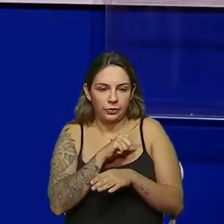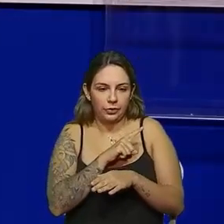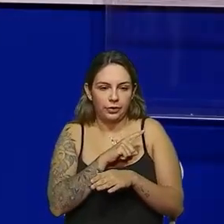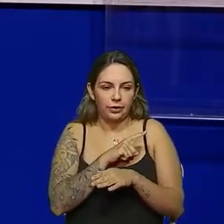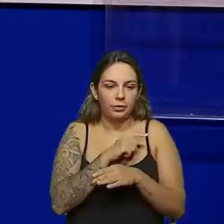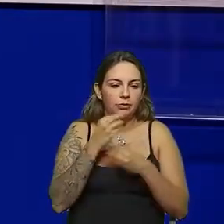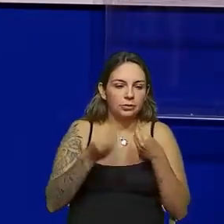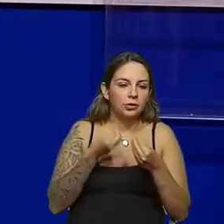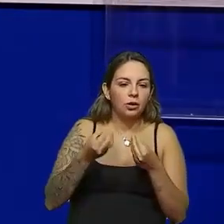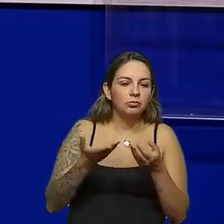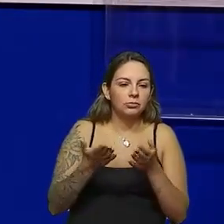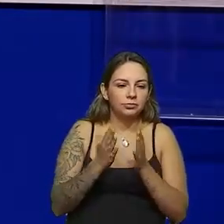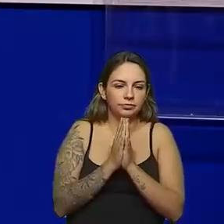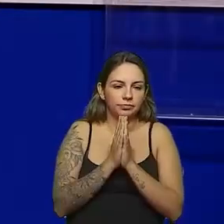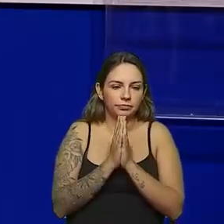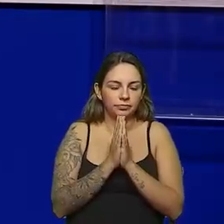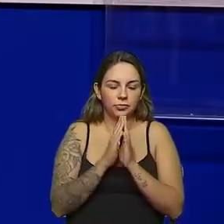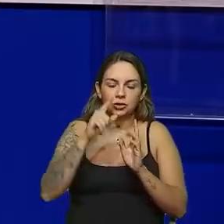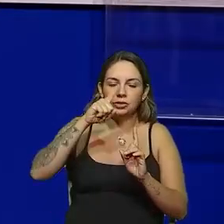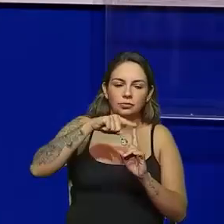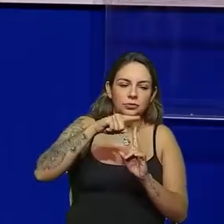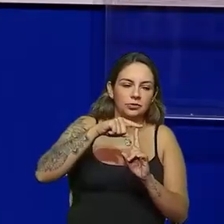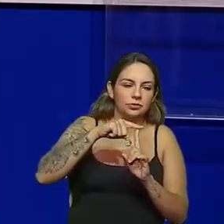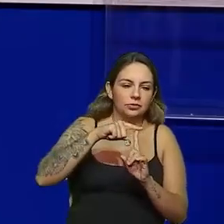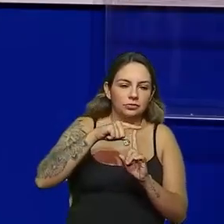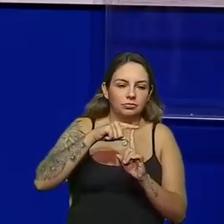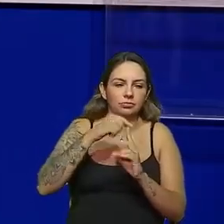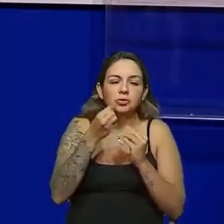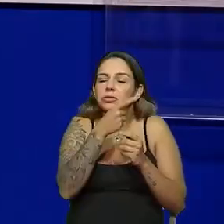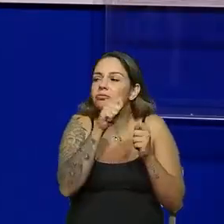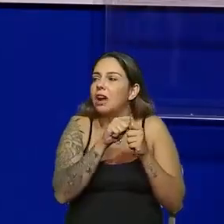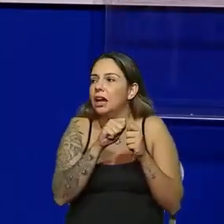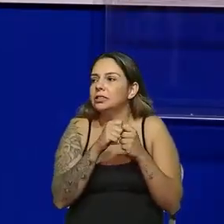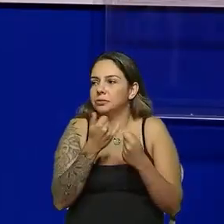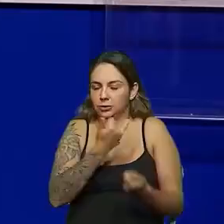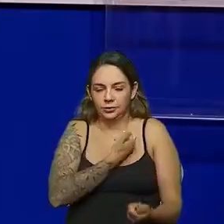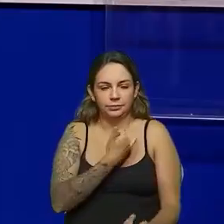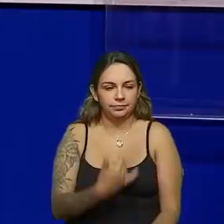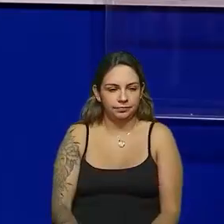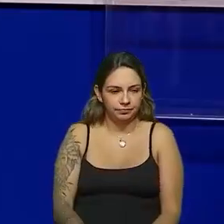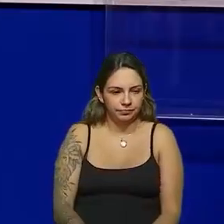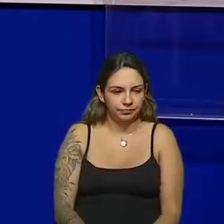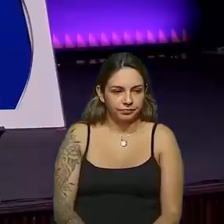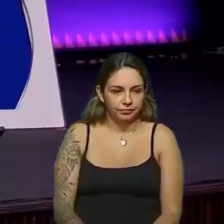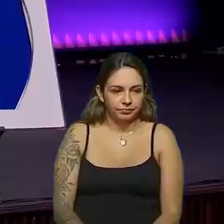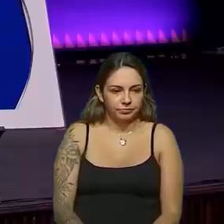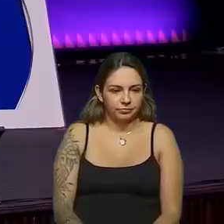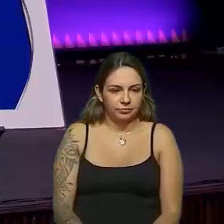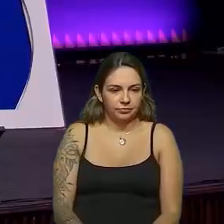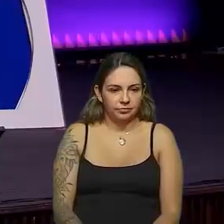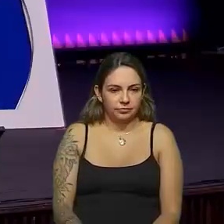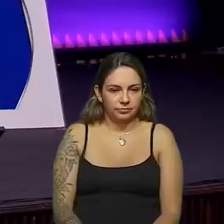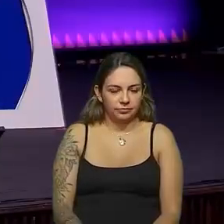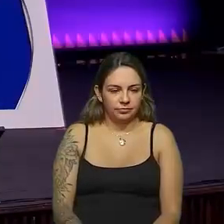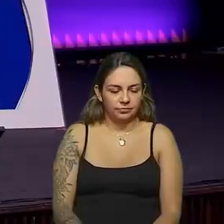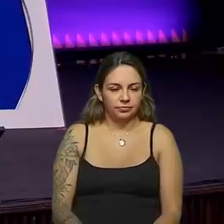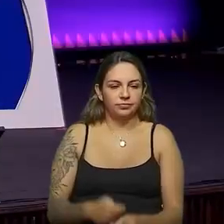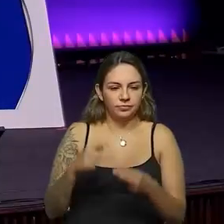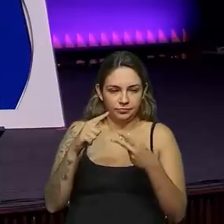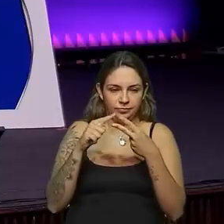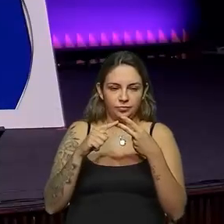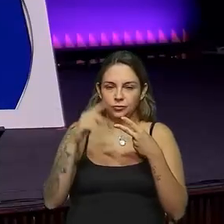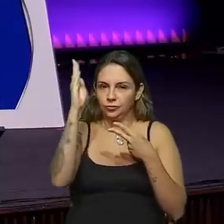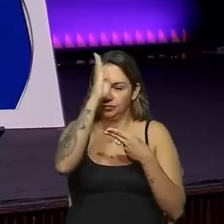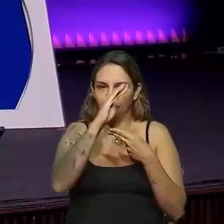algum pragmatismo, algum tipo de ritual? Me conta. Você sabe que já teve 2 coletâneas que saíram